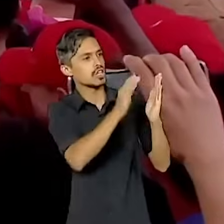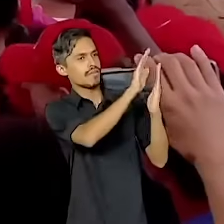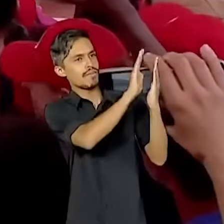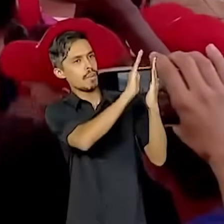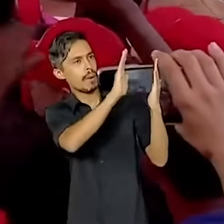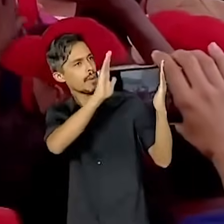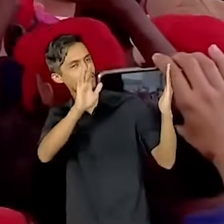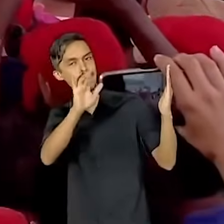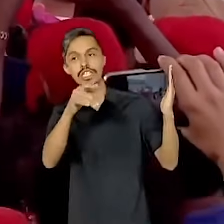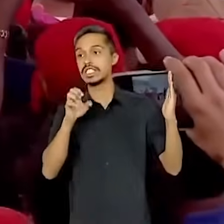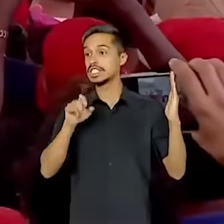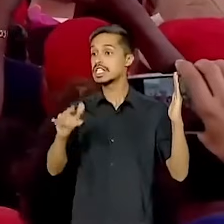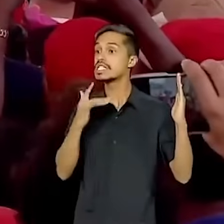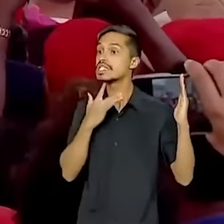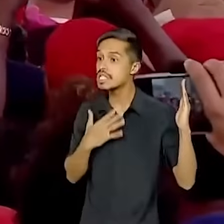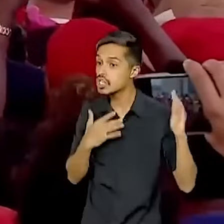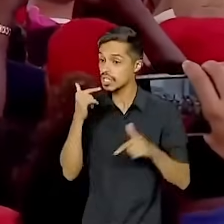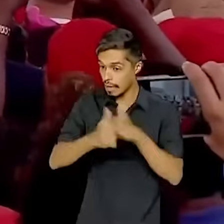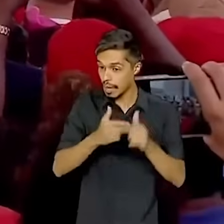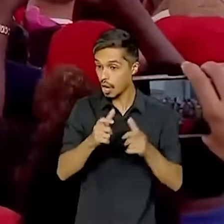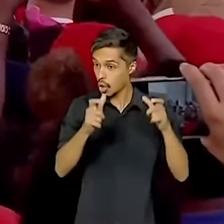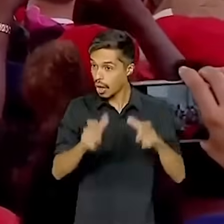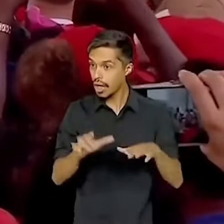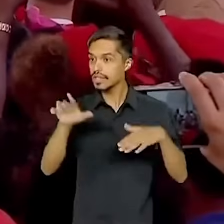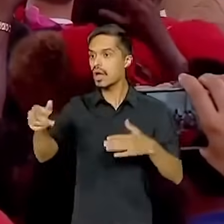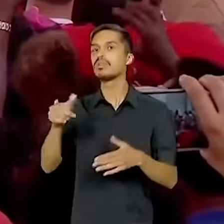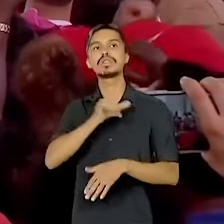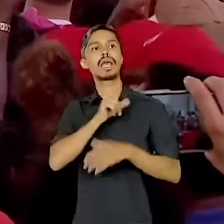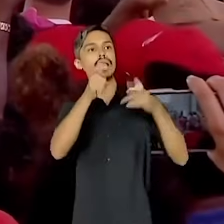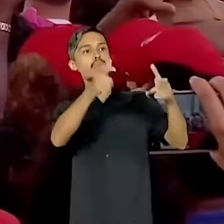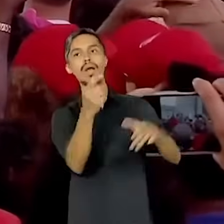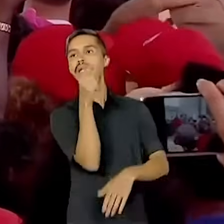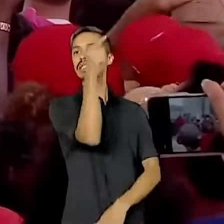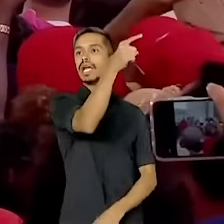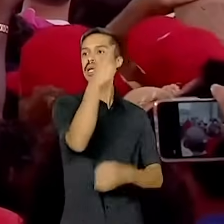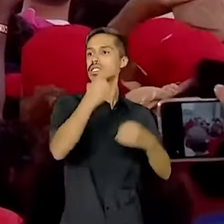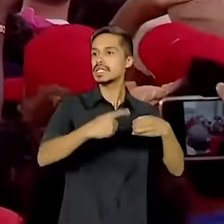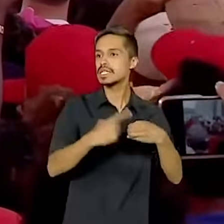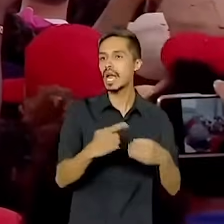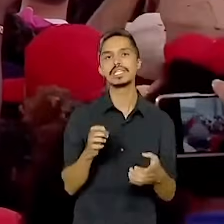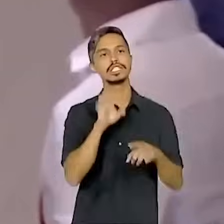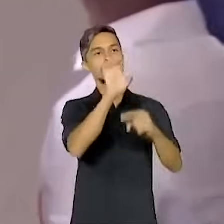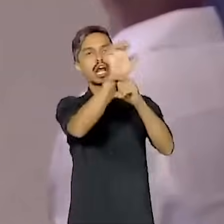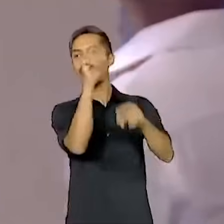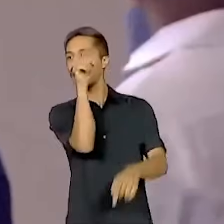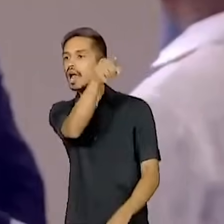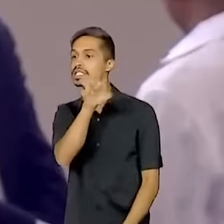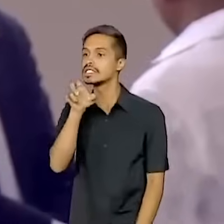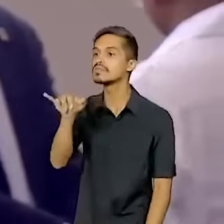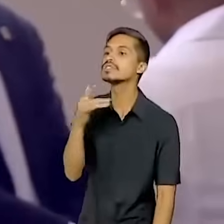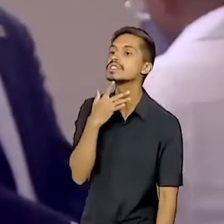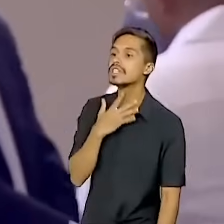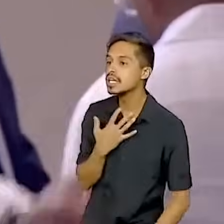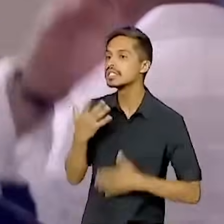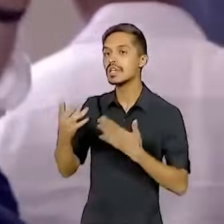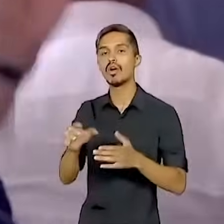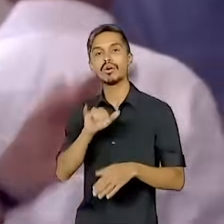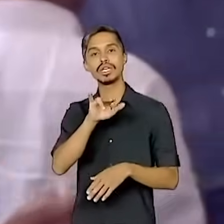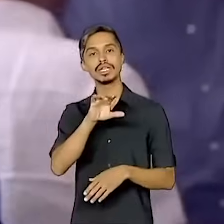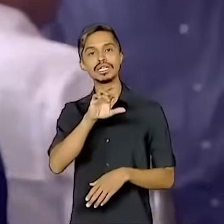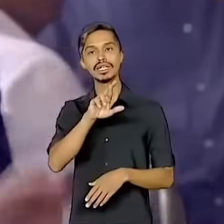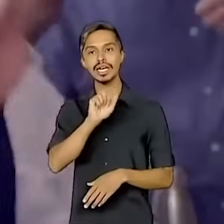quem quiser trabalhar no campo e falar: tem terra em tal cidade, em tal estado, se você quiser, o INCRA